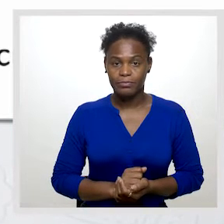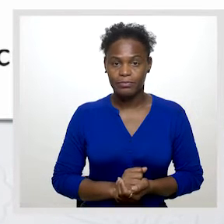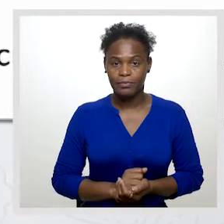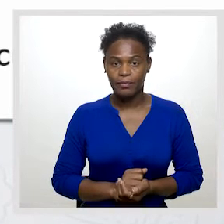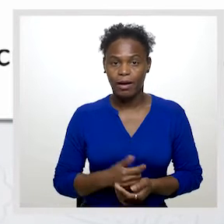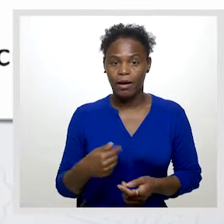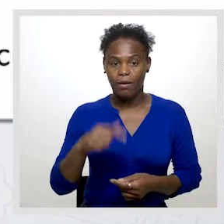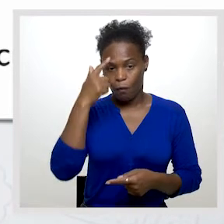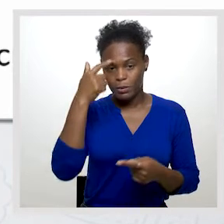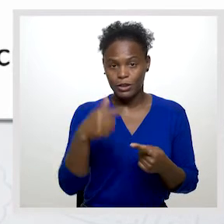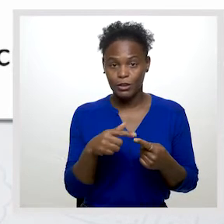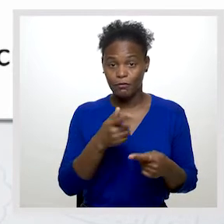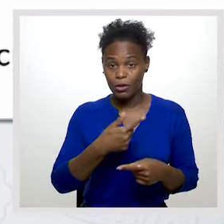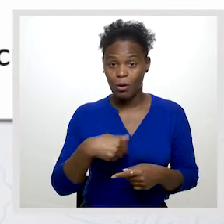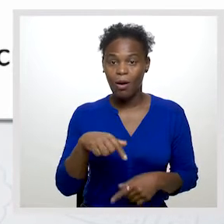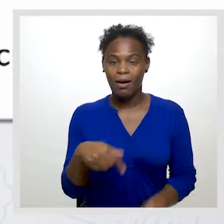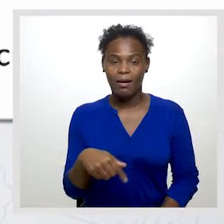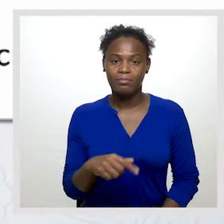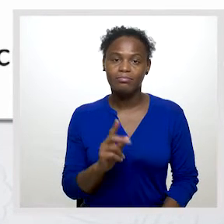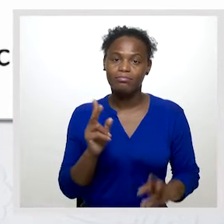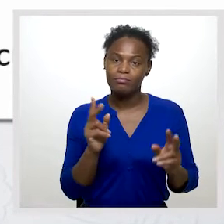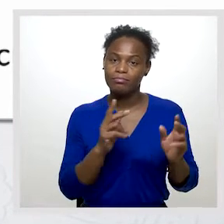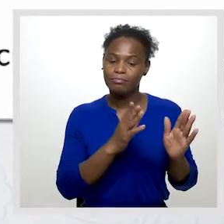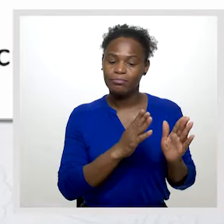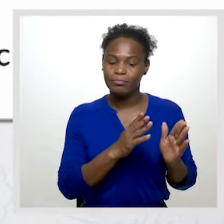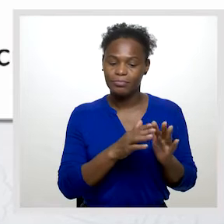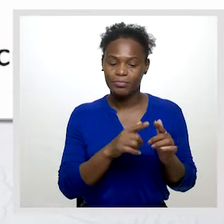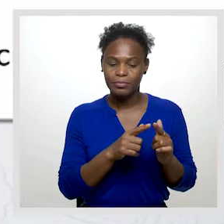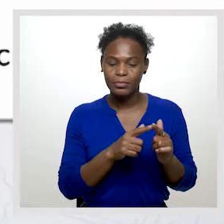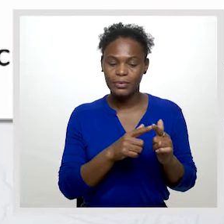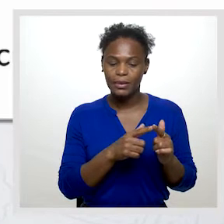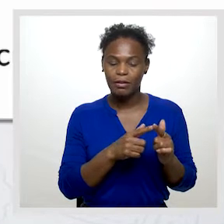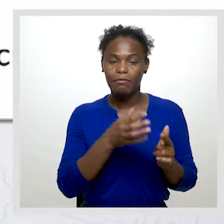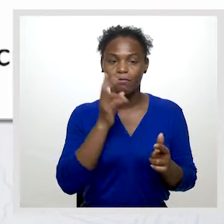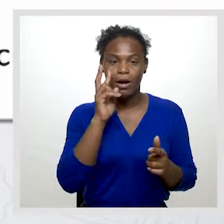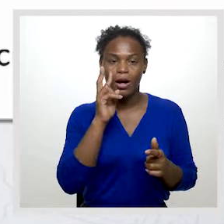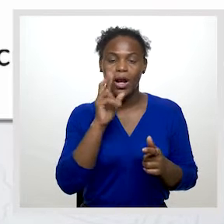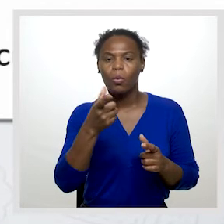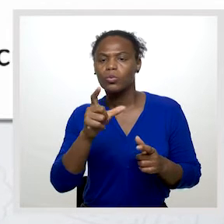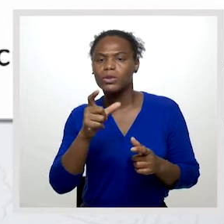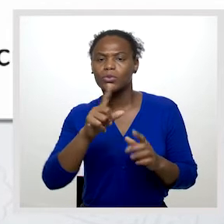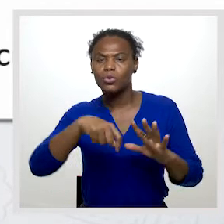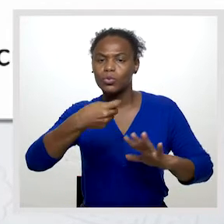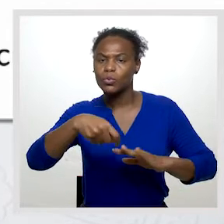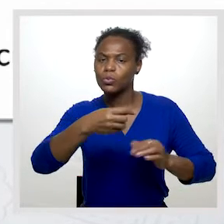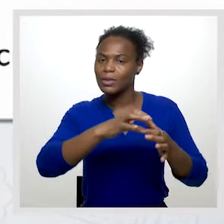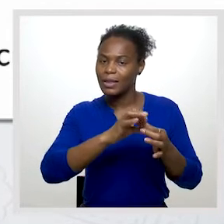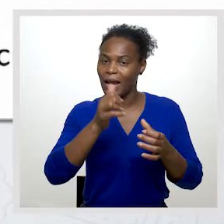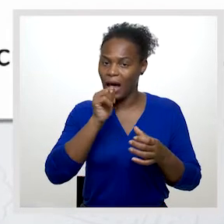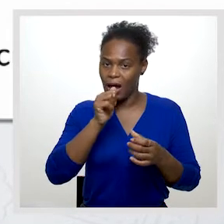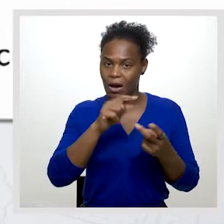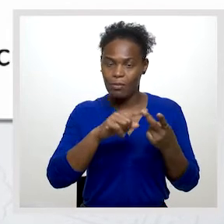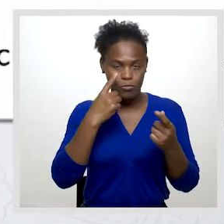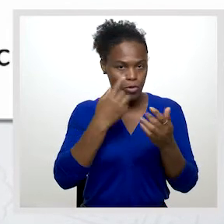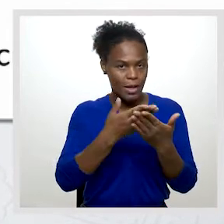Como objetivo, trouxemos o seguinte: abordar o conceito dos recursos hídricos,